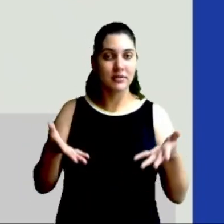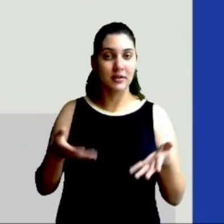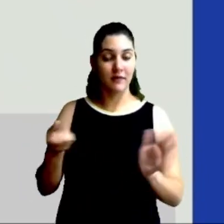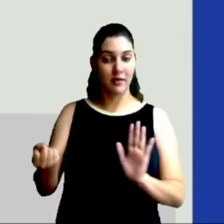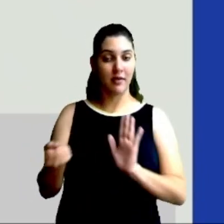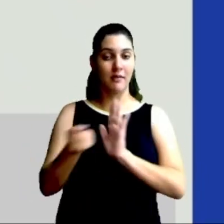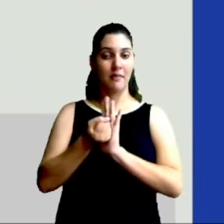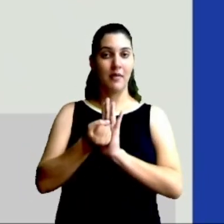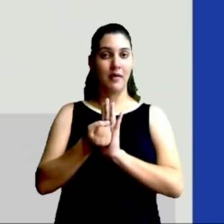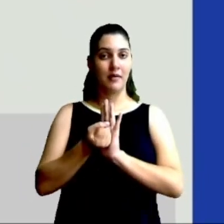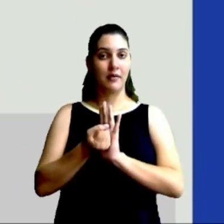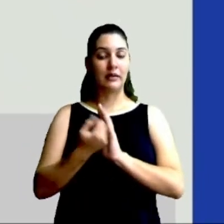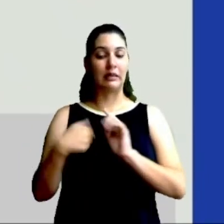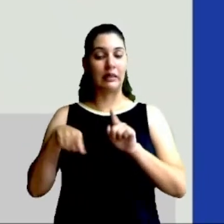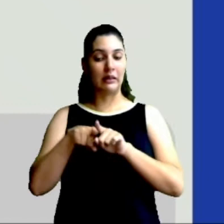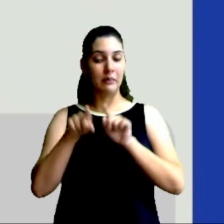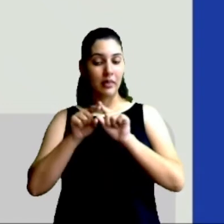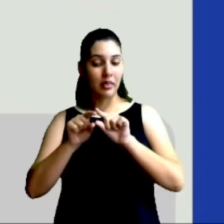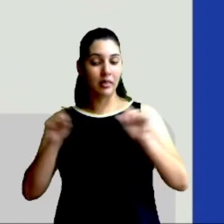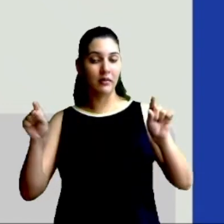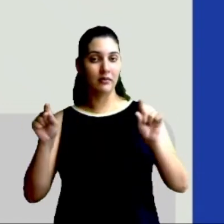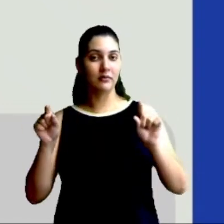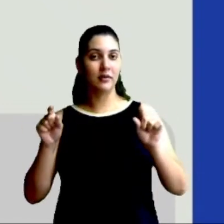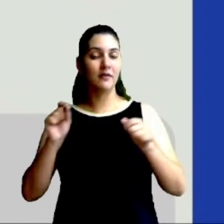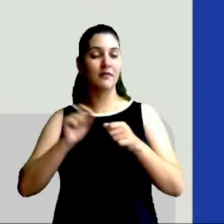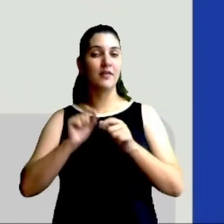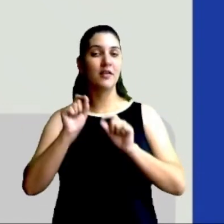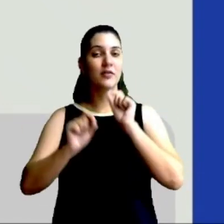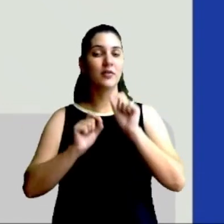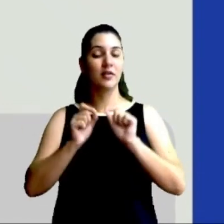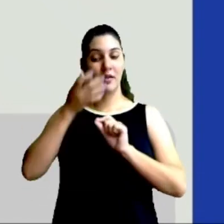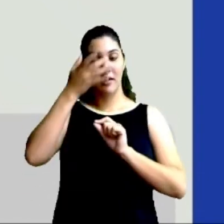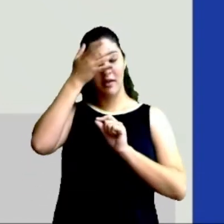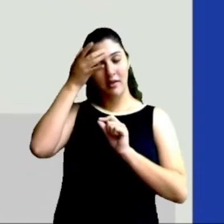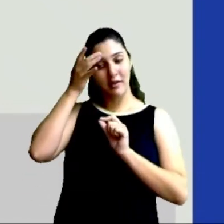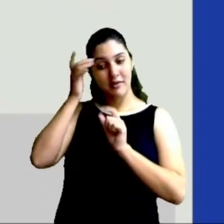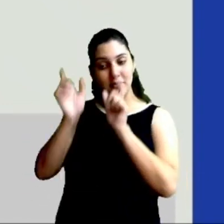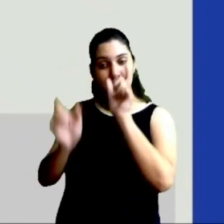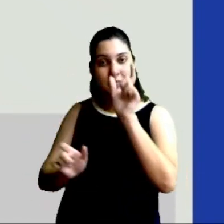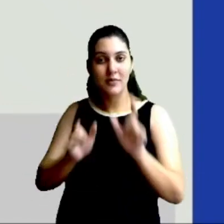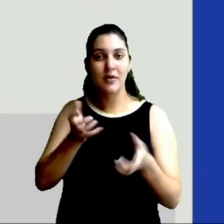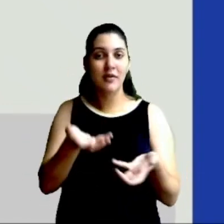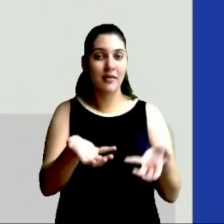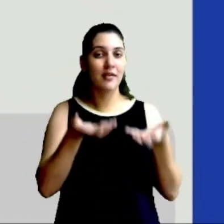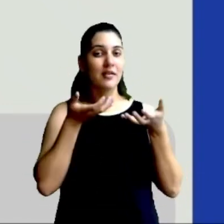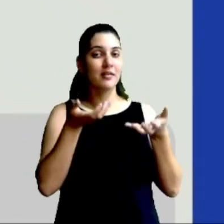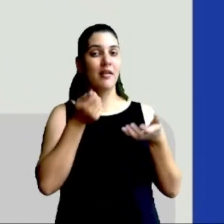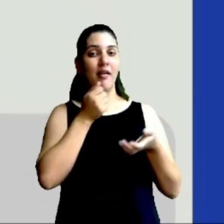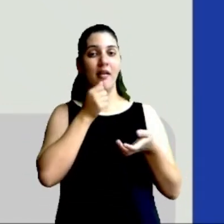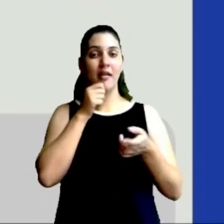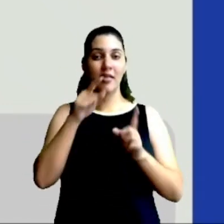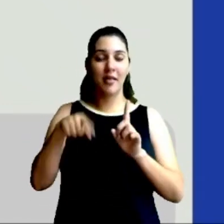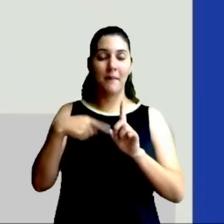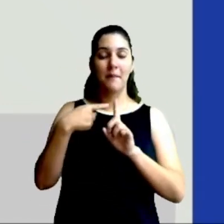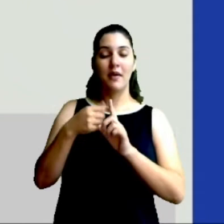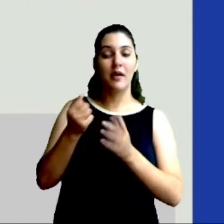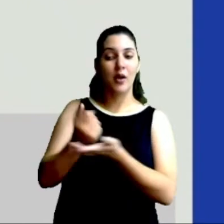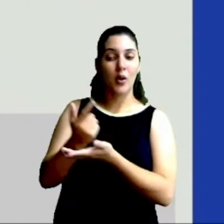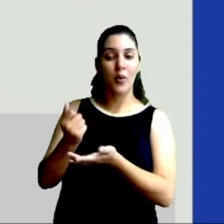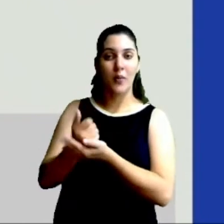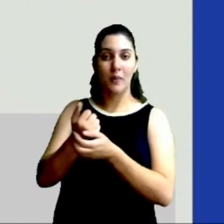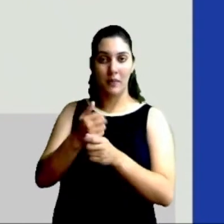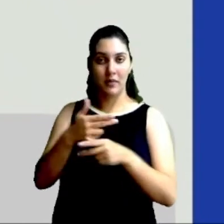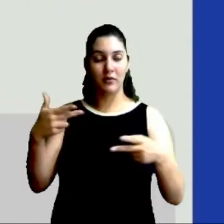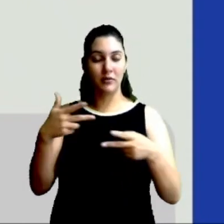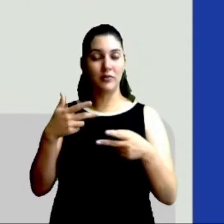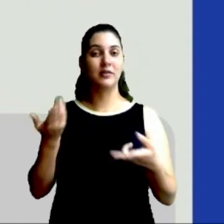marca, através dessa frase, ela fez com que as pessoas quisessem ainda mais comprar os produtos e até